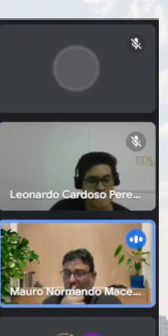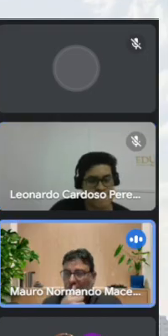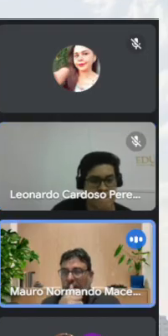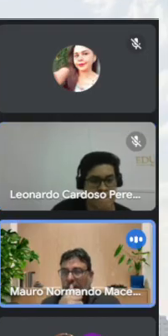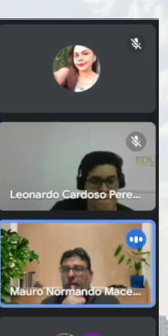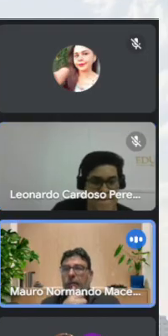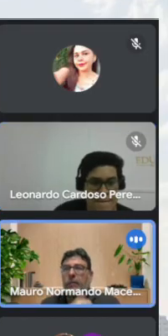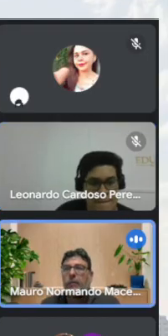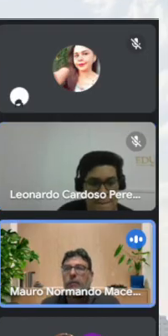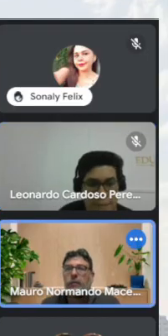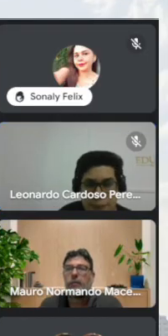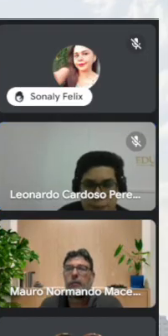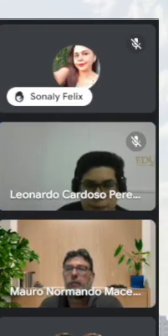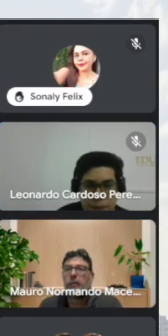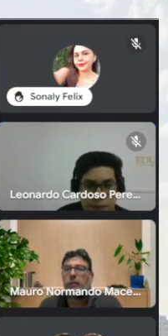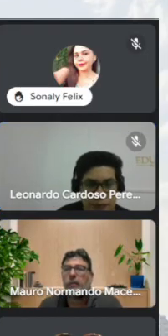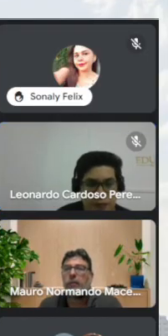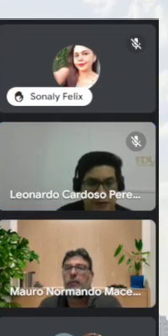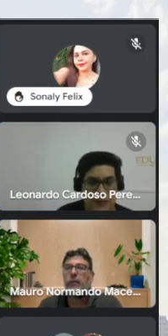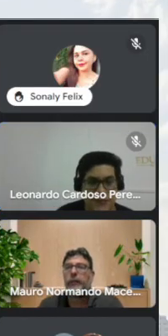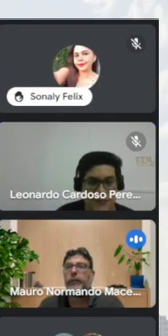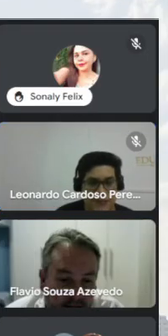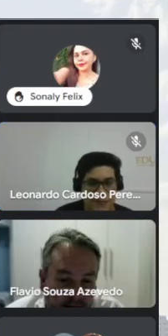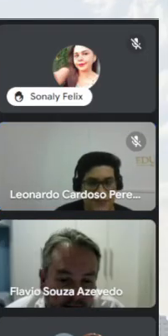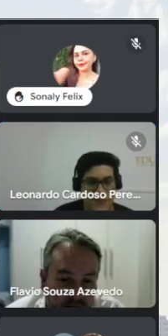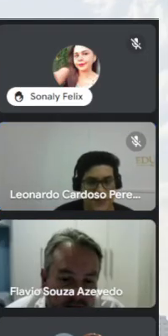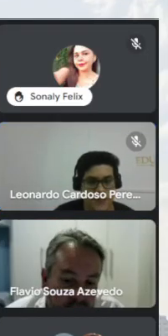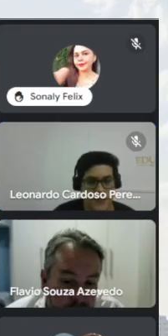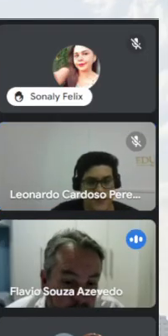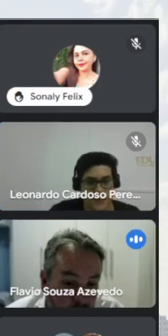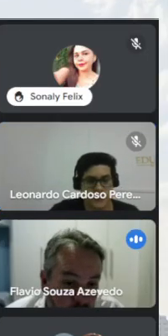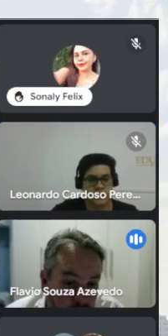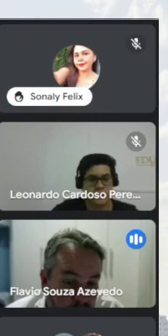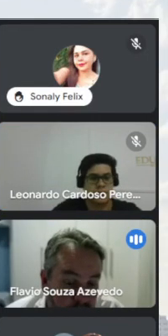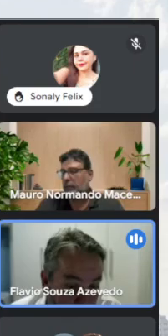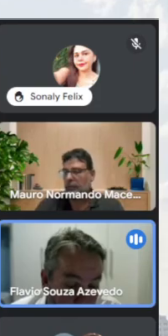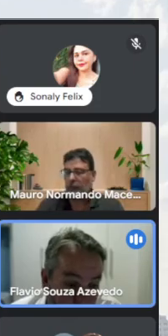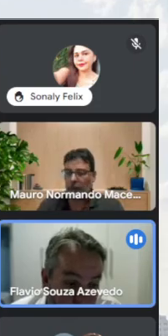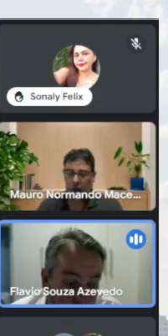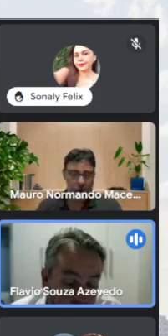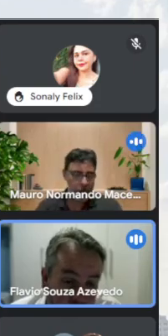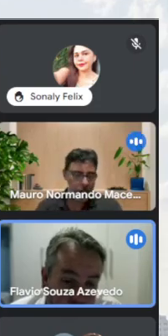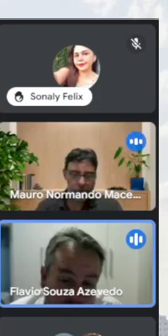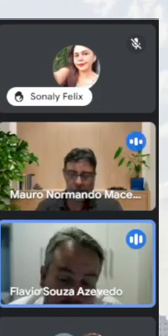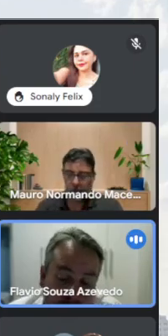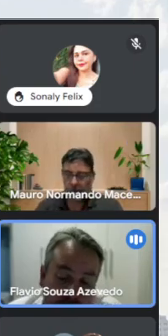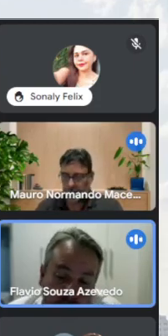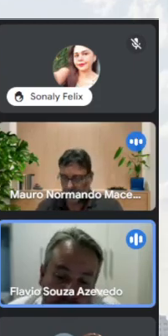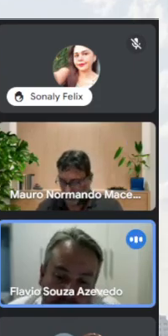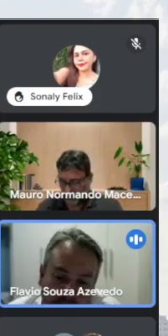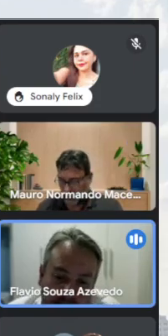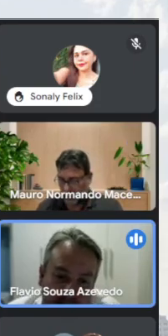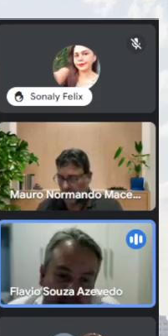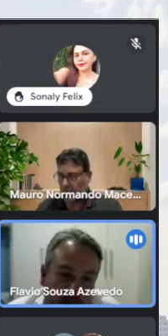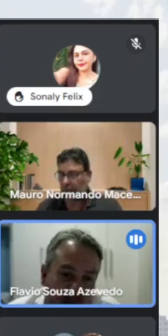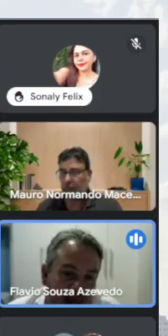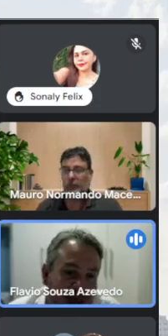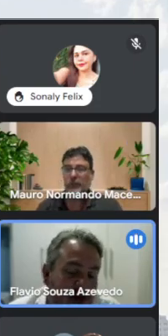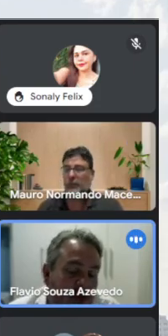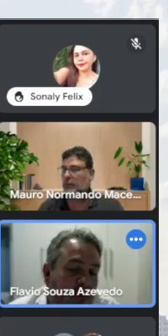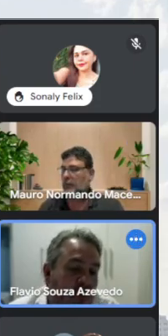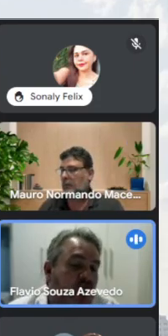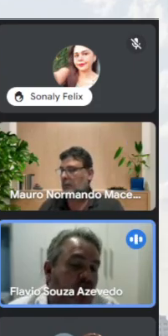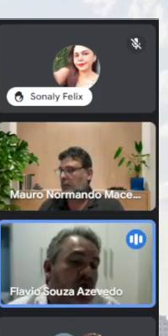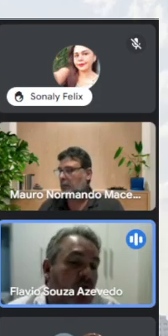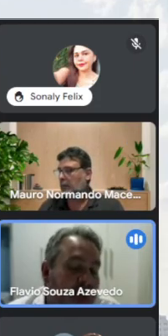Leonardo, muito boa a sua pergunta, as suas perguntas, né? Começando pela última, eu não, assim, porque o foco da minha tese não